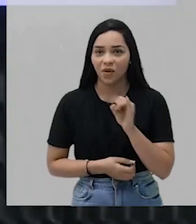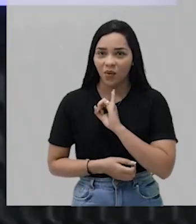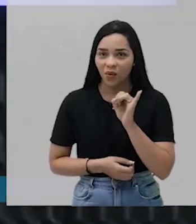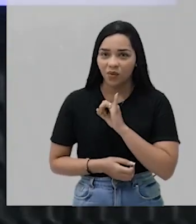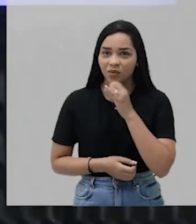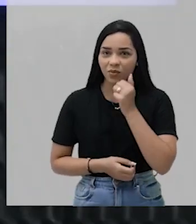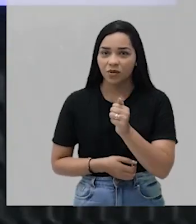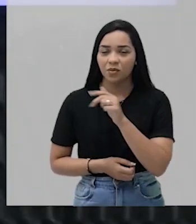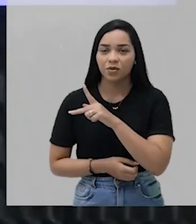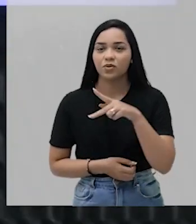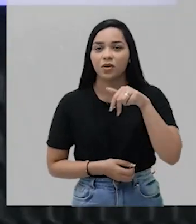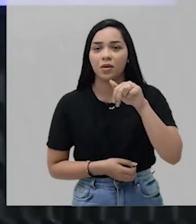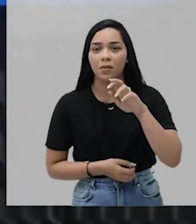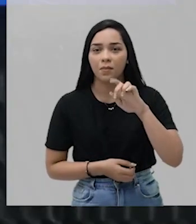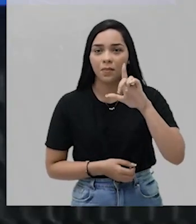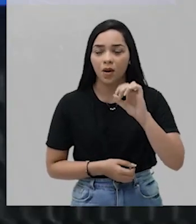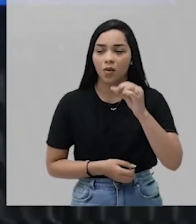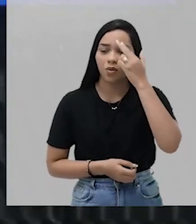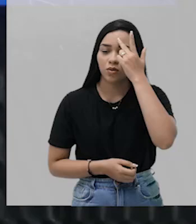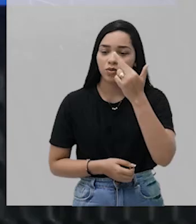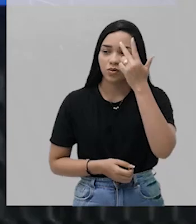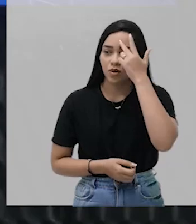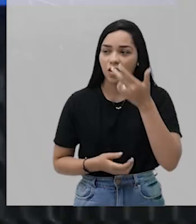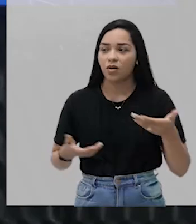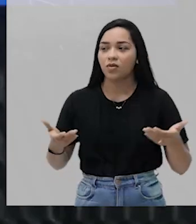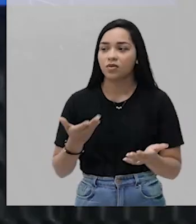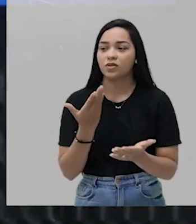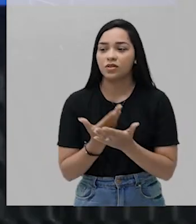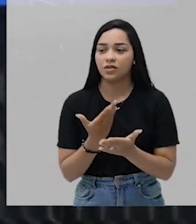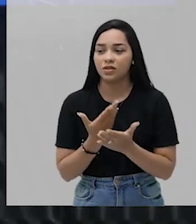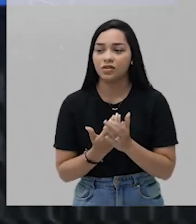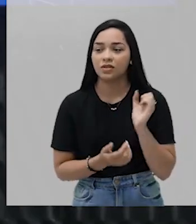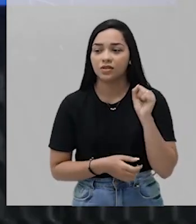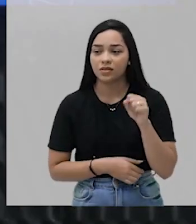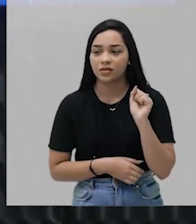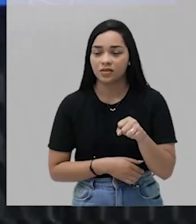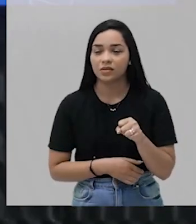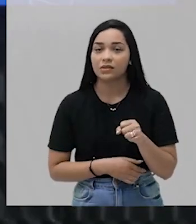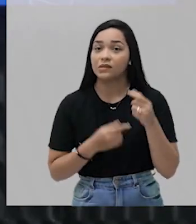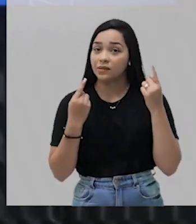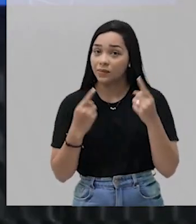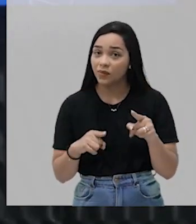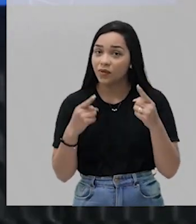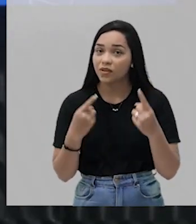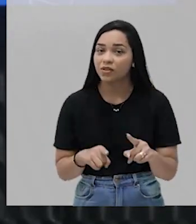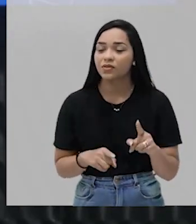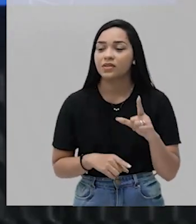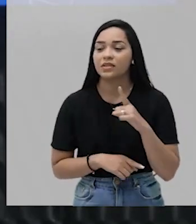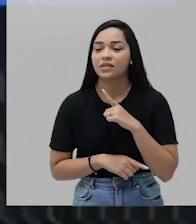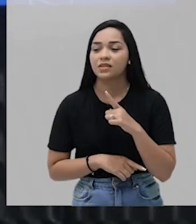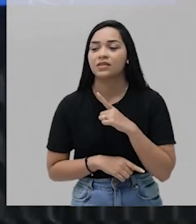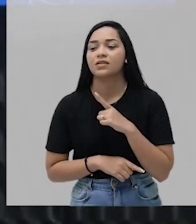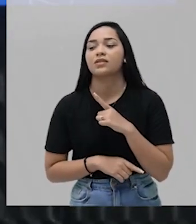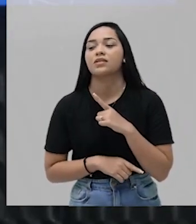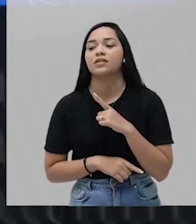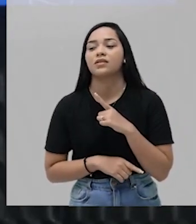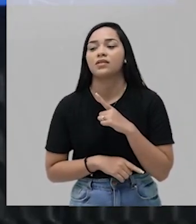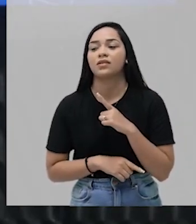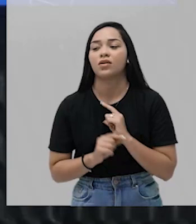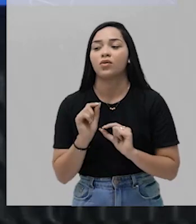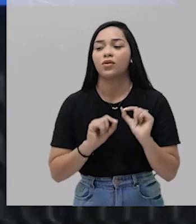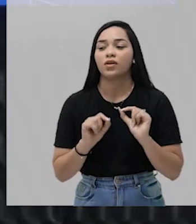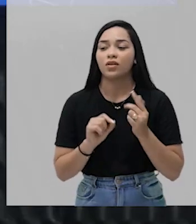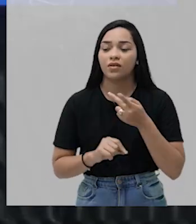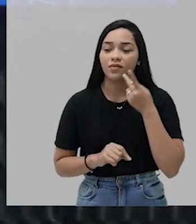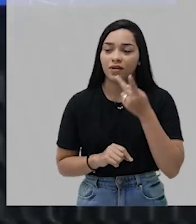pessoal, tudo bem? Professor Paulo Geraba de História. Nossa aula de hoje é uma aula extremamente provocativa, né? A temática, eu costumo dizer